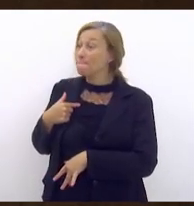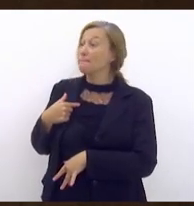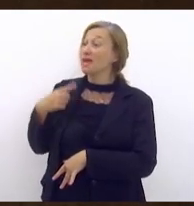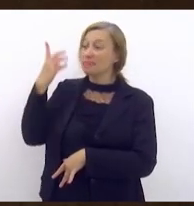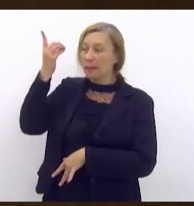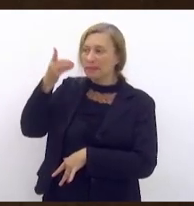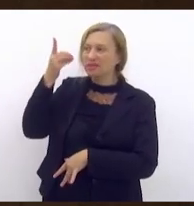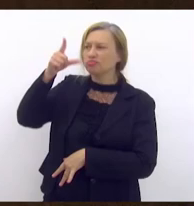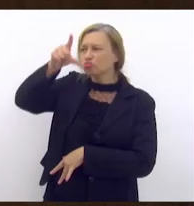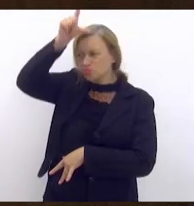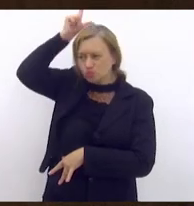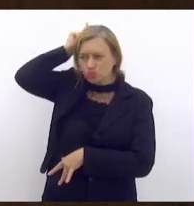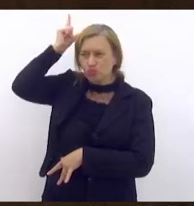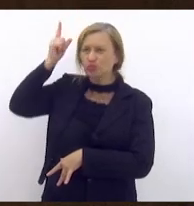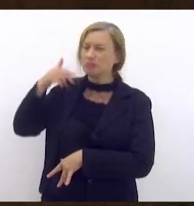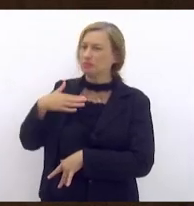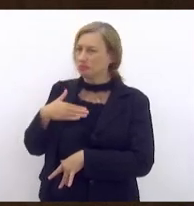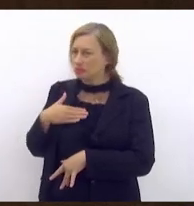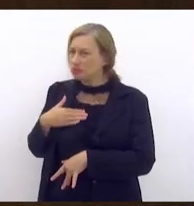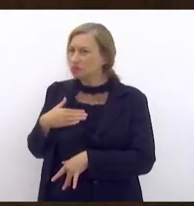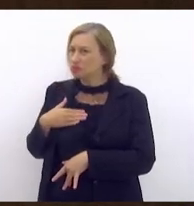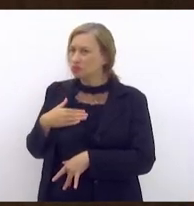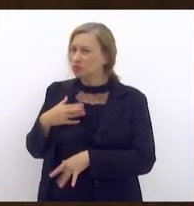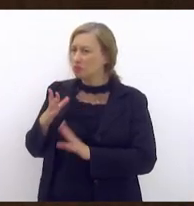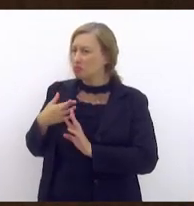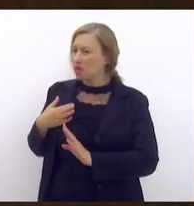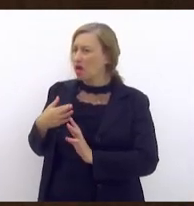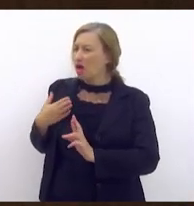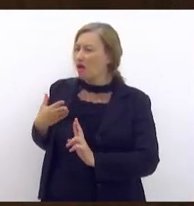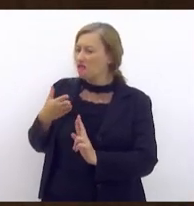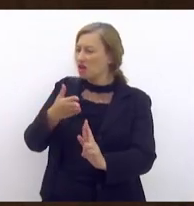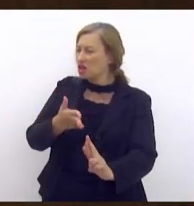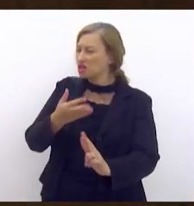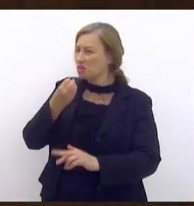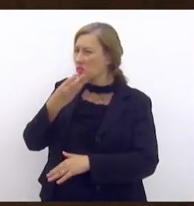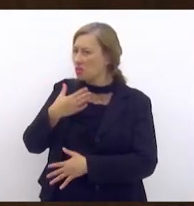deputado Luiz Paulo, para mim uma grande referência, sem dúvida